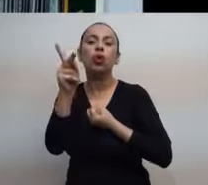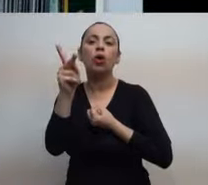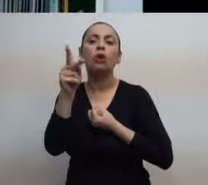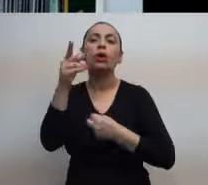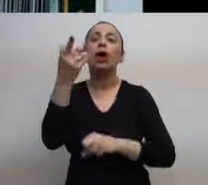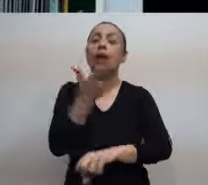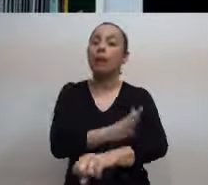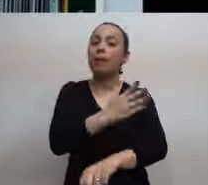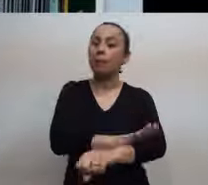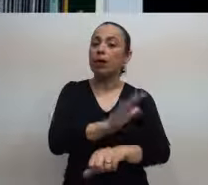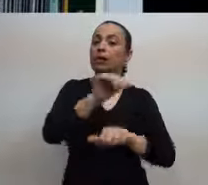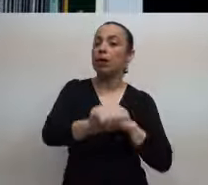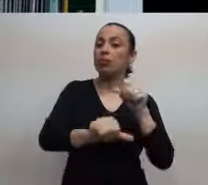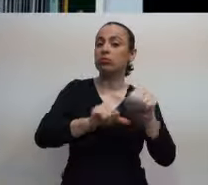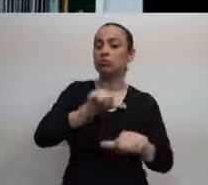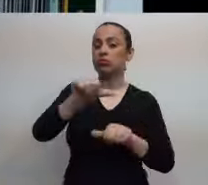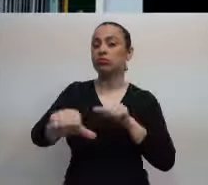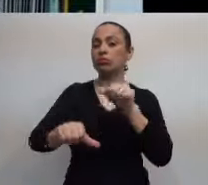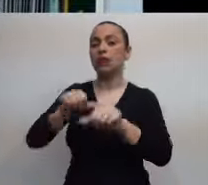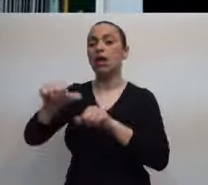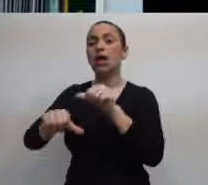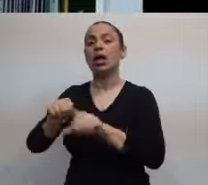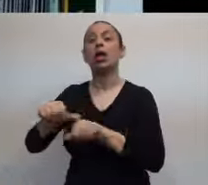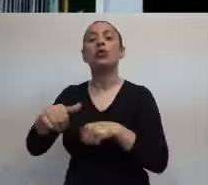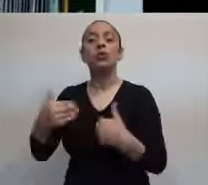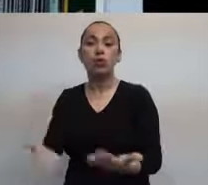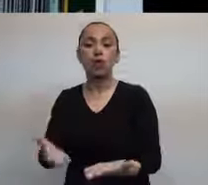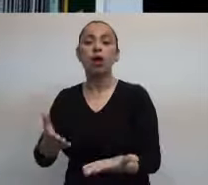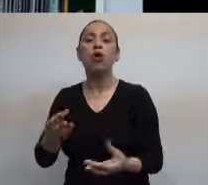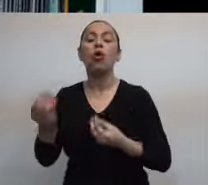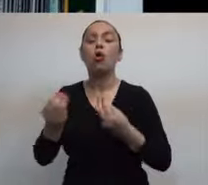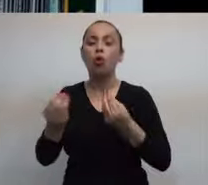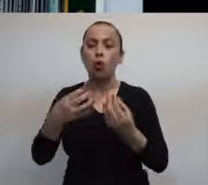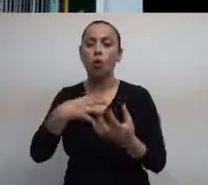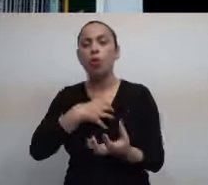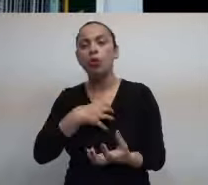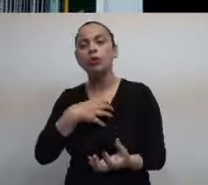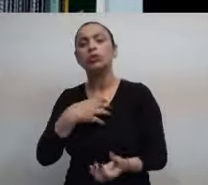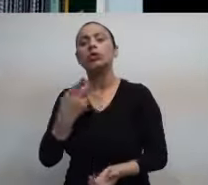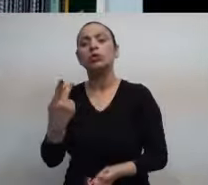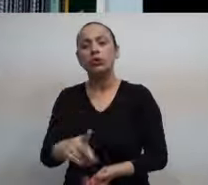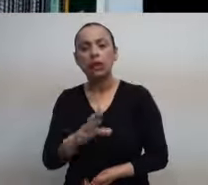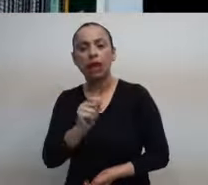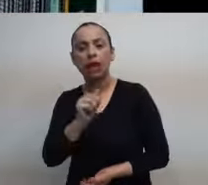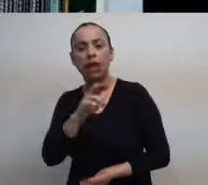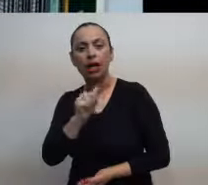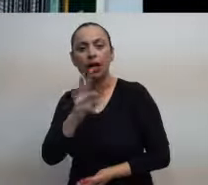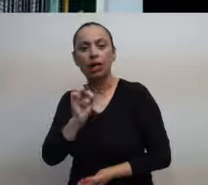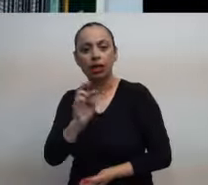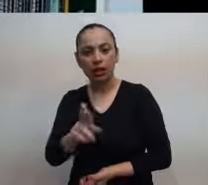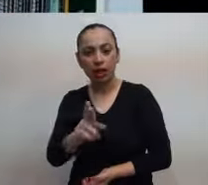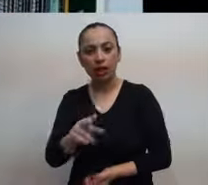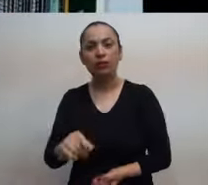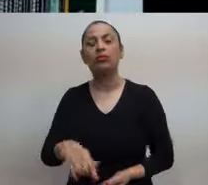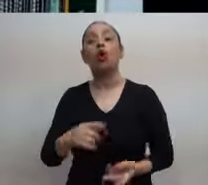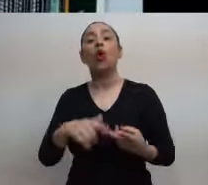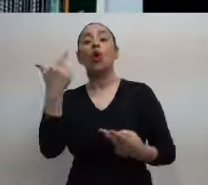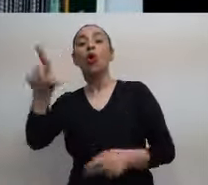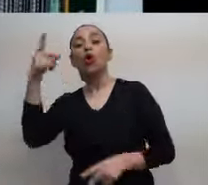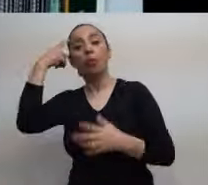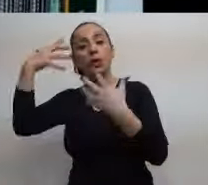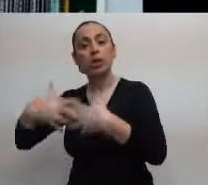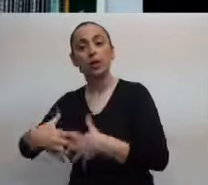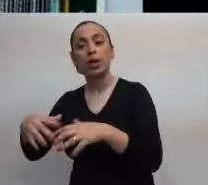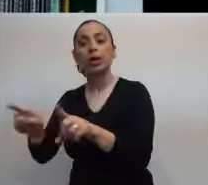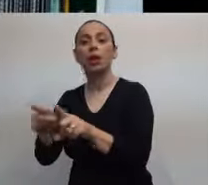sobre aquelas práticas, alterando, assim, o seu caráter. Entre outro